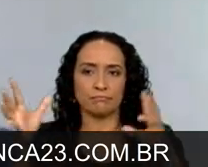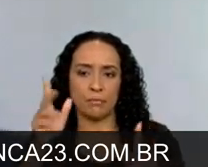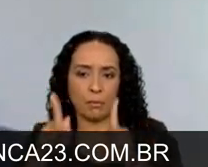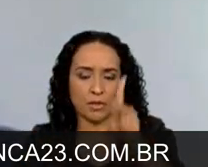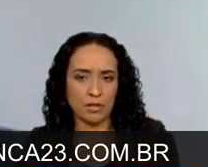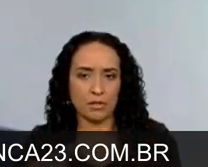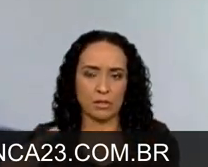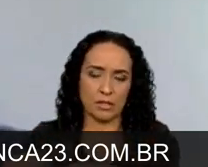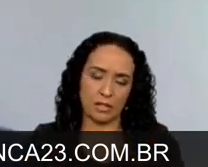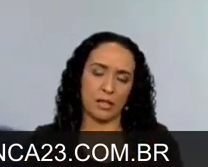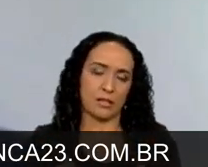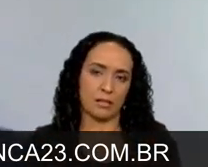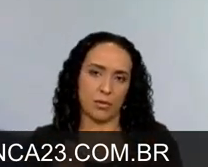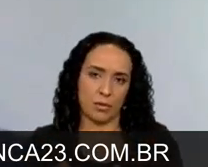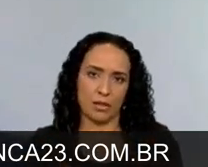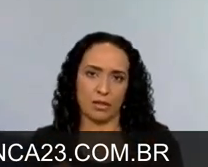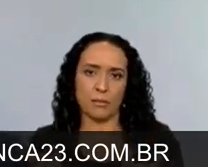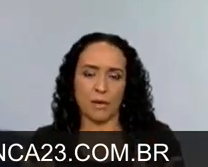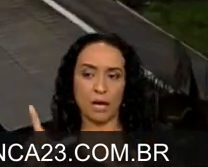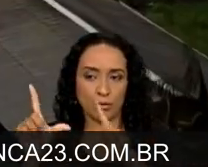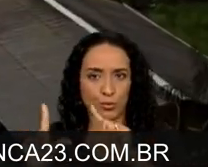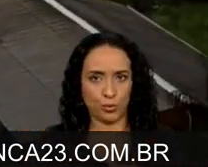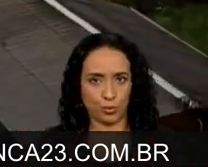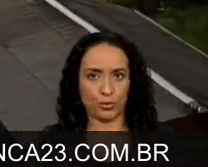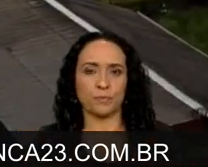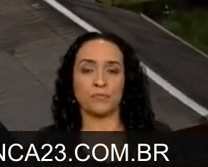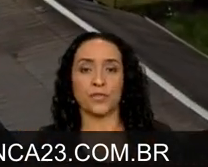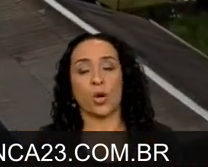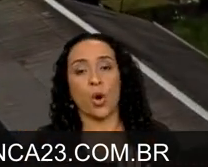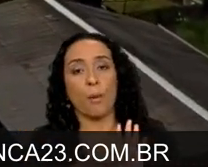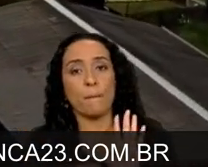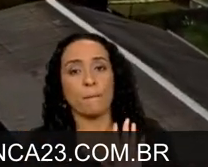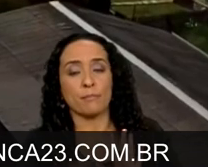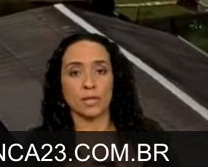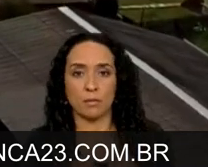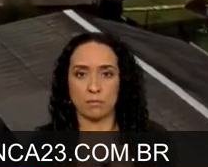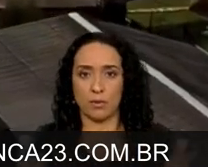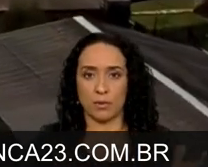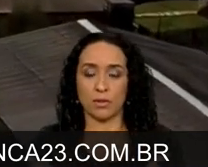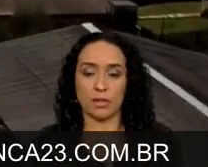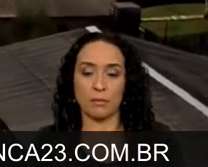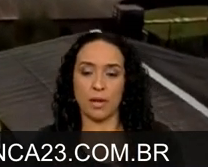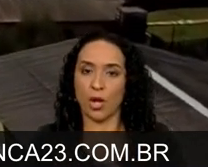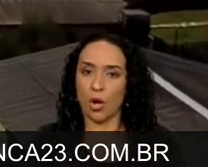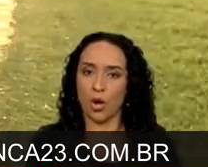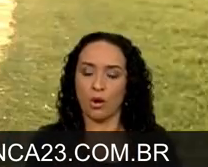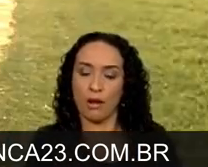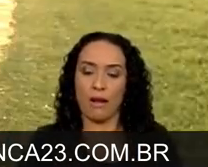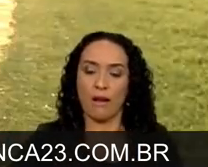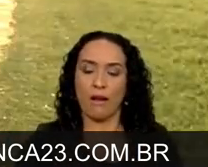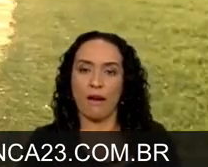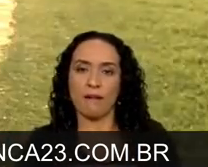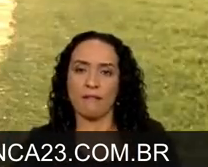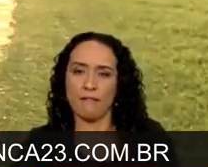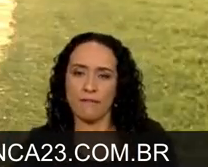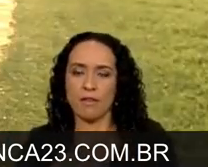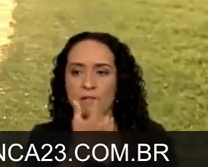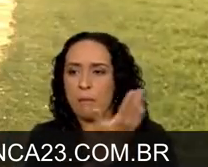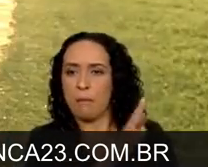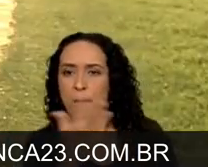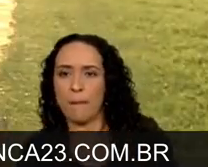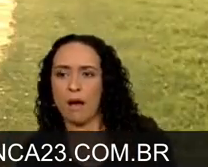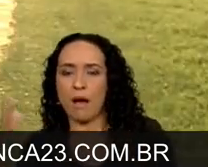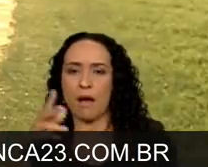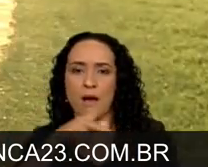cidades para que elas se reduzam, né? A sugestão é aumentar e conservar as áreas verdes, como parques